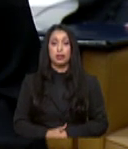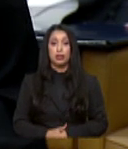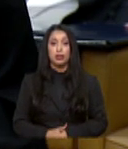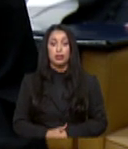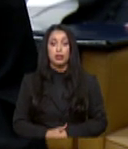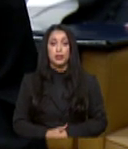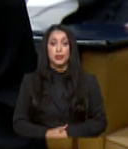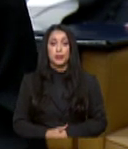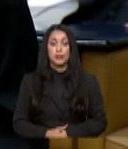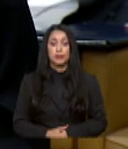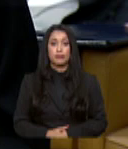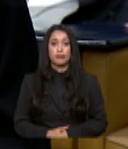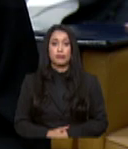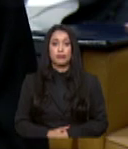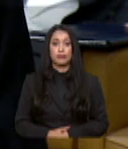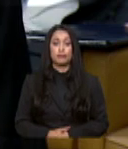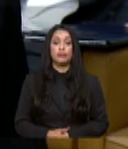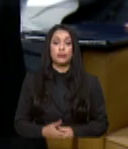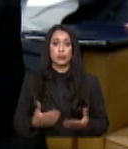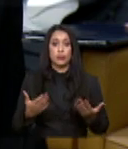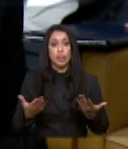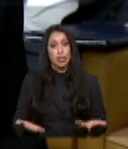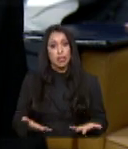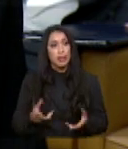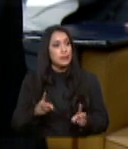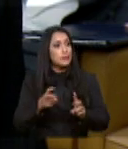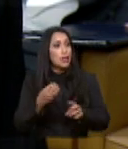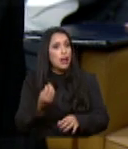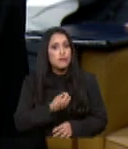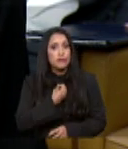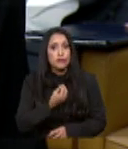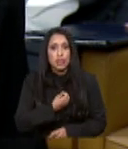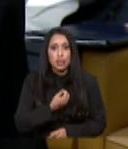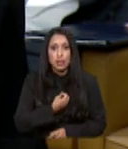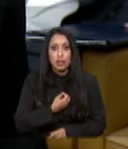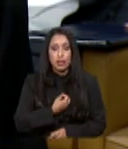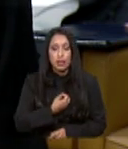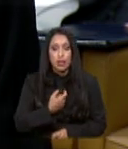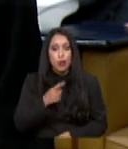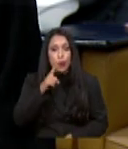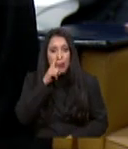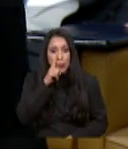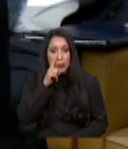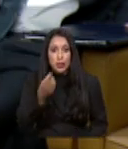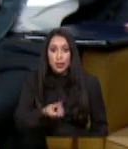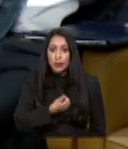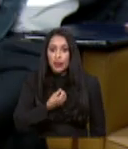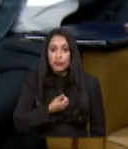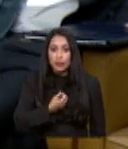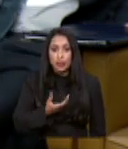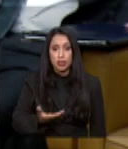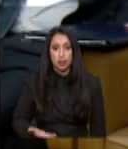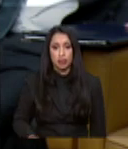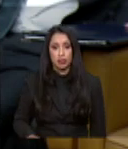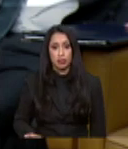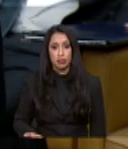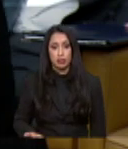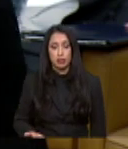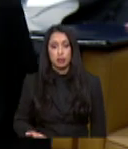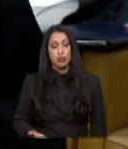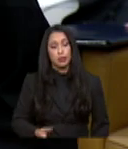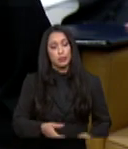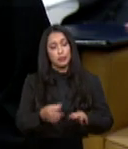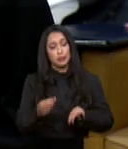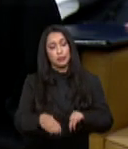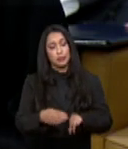corre contra a nossa existência. Corre contra a nossa existência, senhor ministro